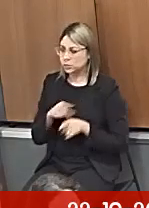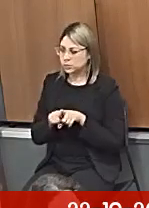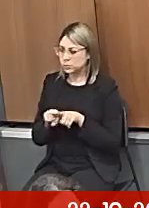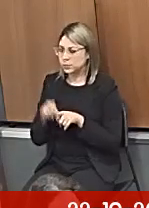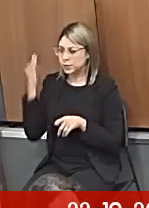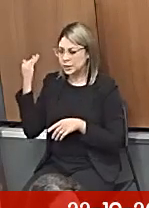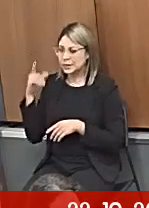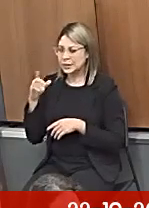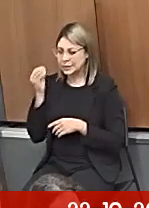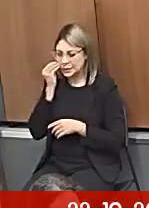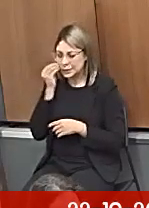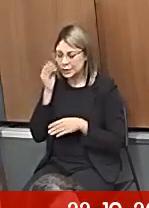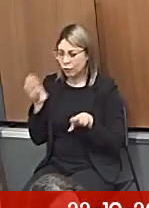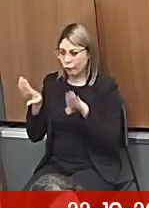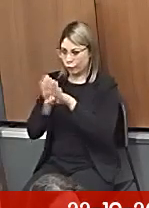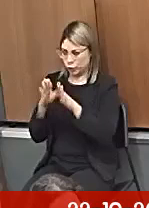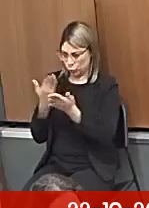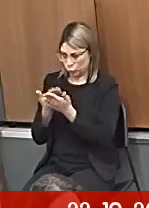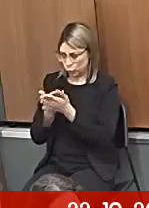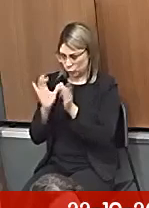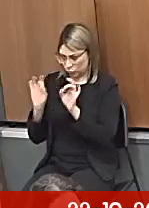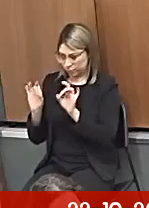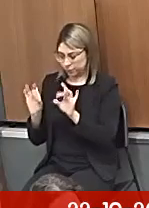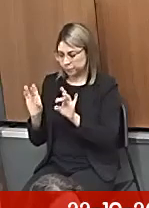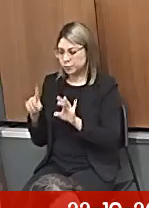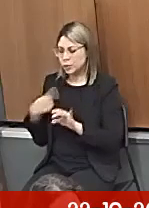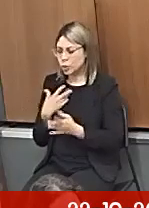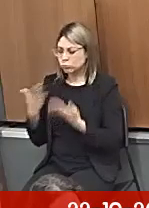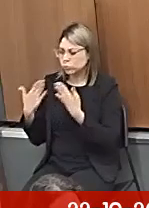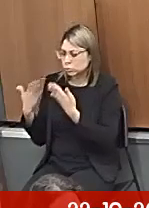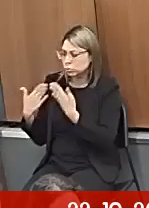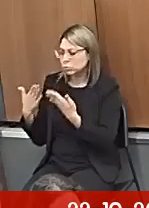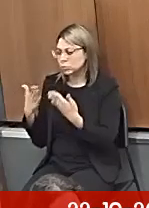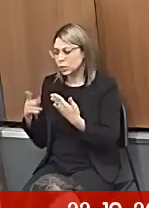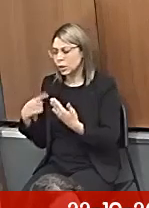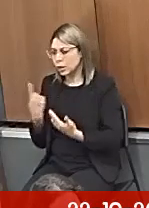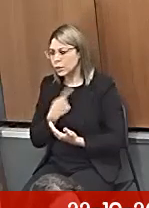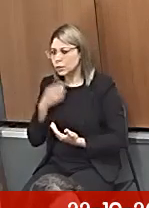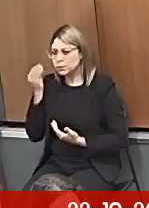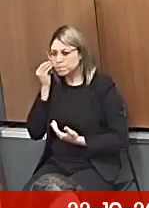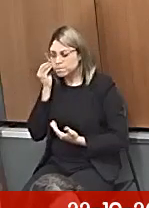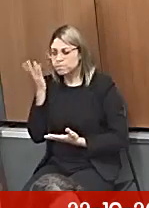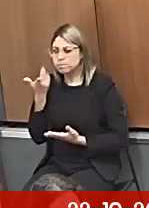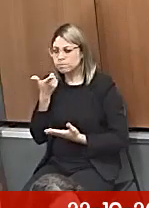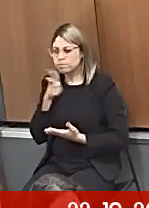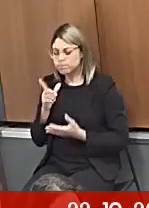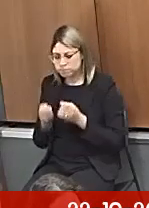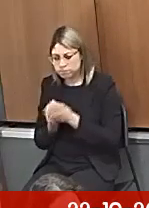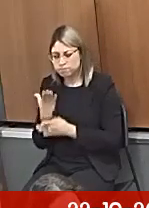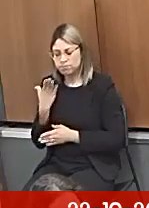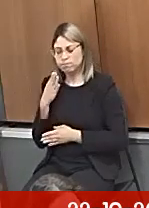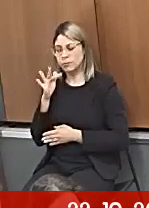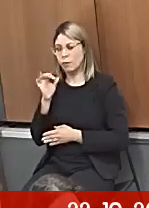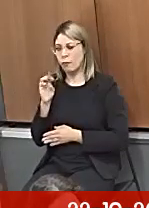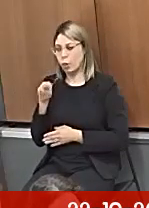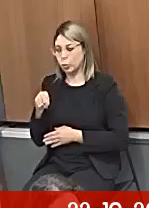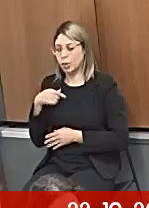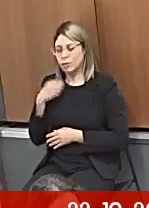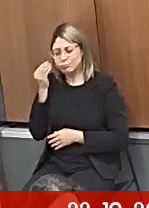época que estavam querendo fechar as escolas especiais. E, da gente conversando, a gente vislumbrou a possibilidade da criação desse fórum. E há